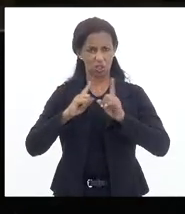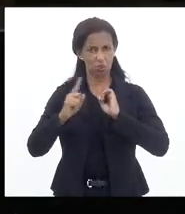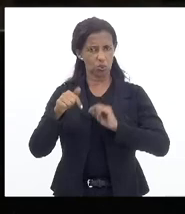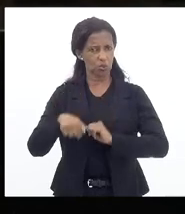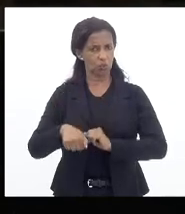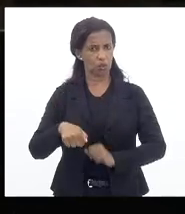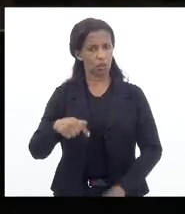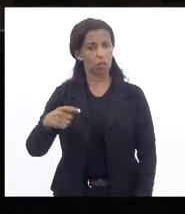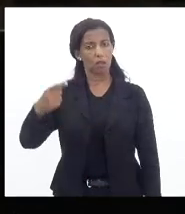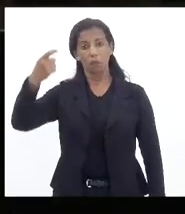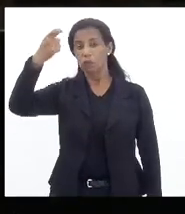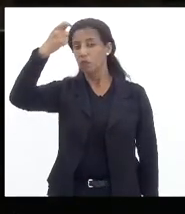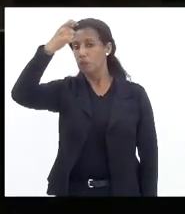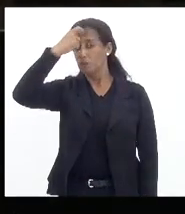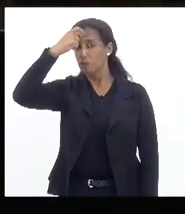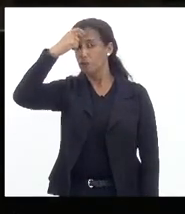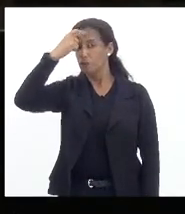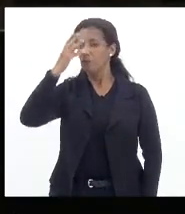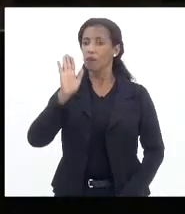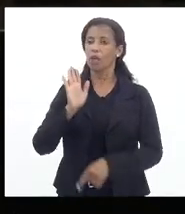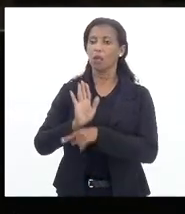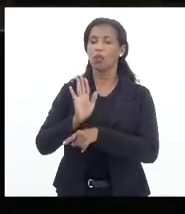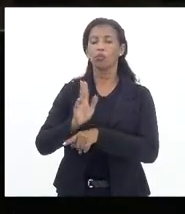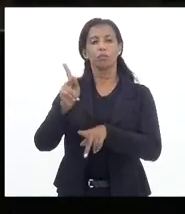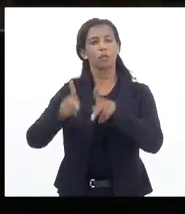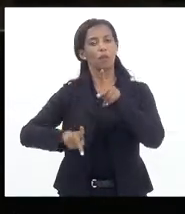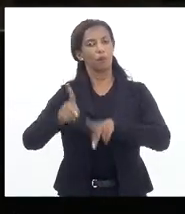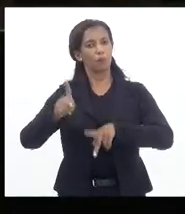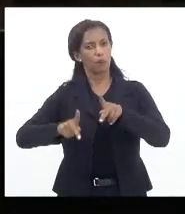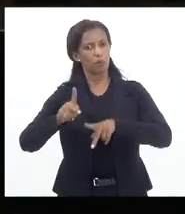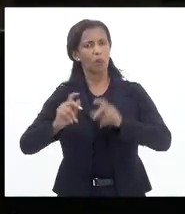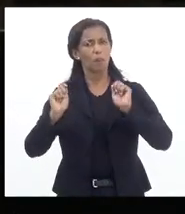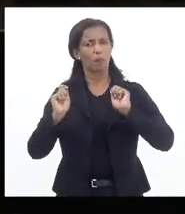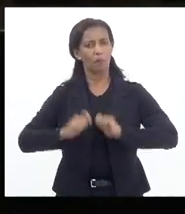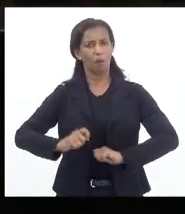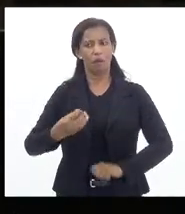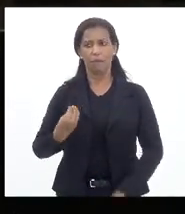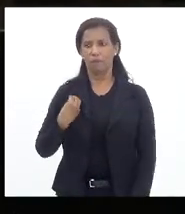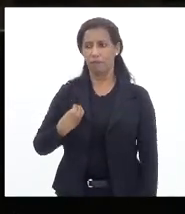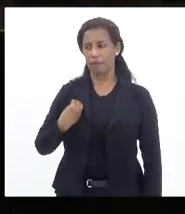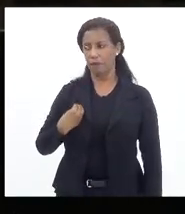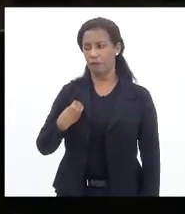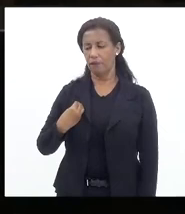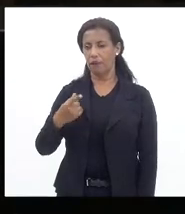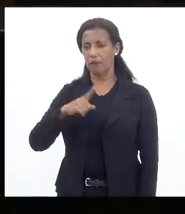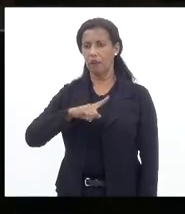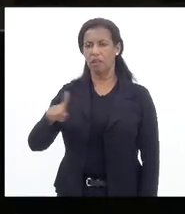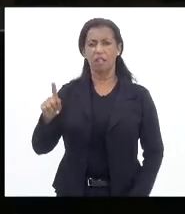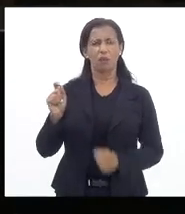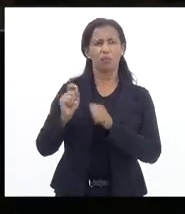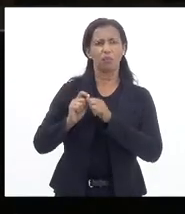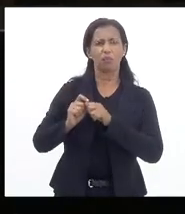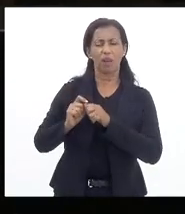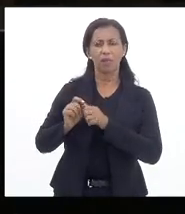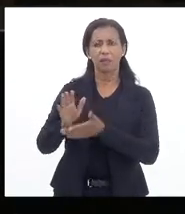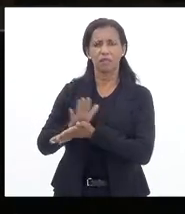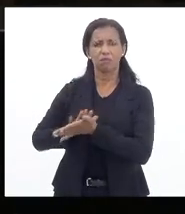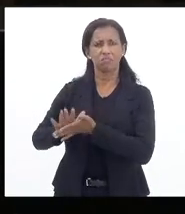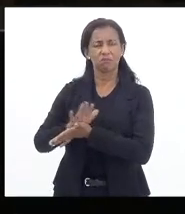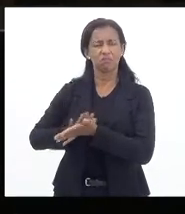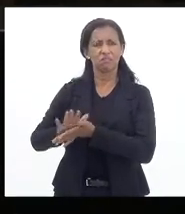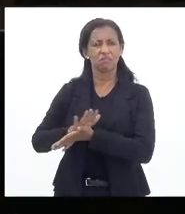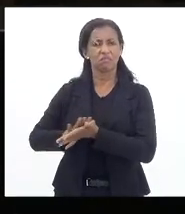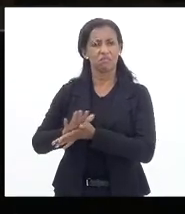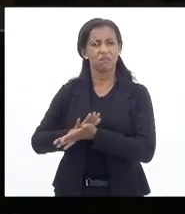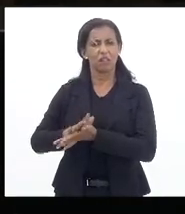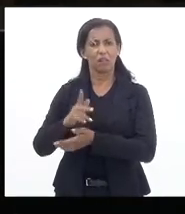consciência e ajude aqui a população que os funcionários possam sobreviver e que não faça a taxação que ele quer